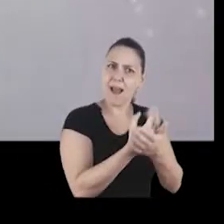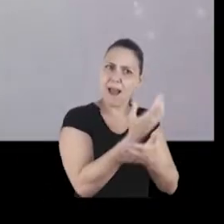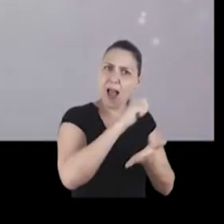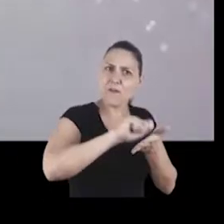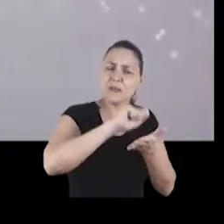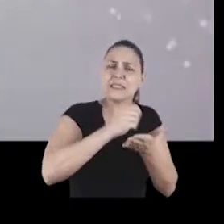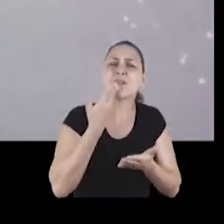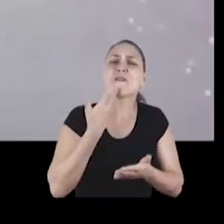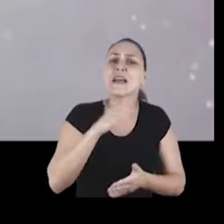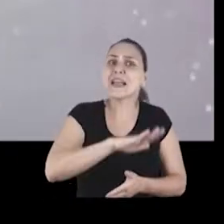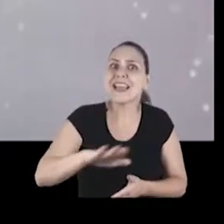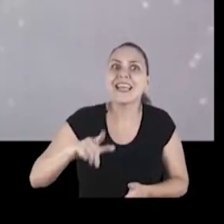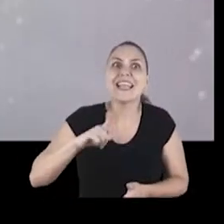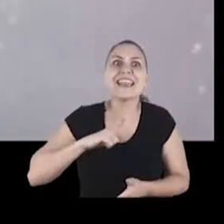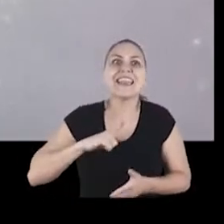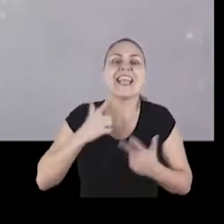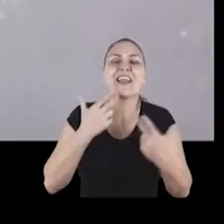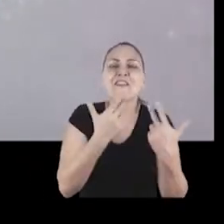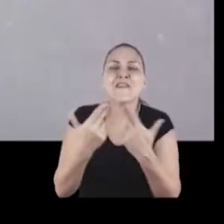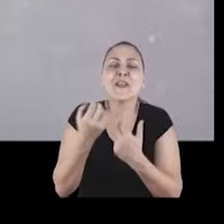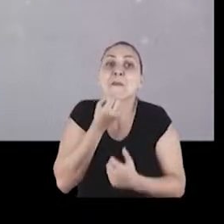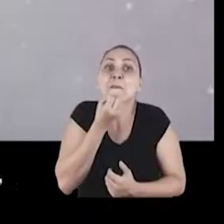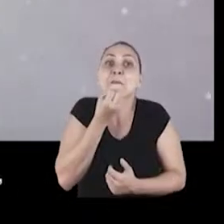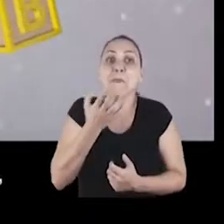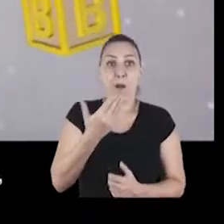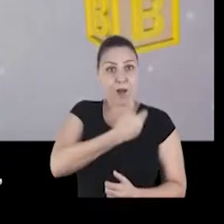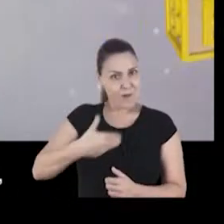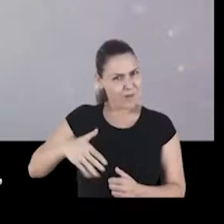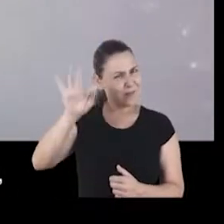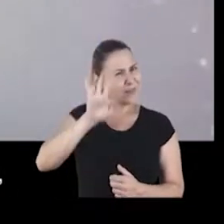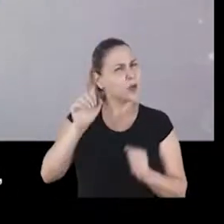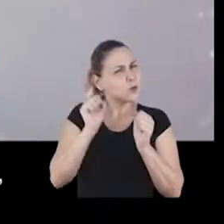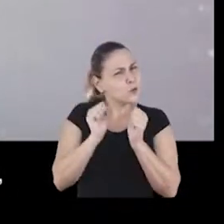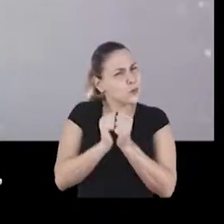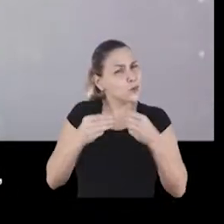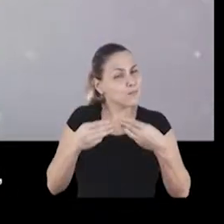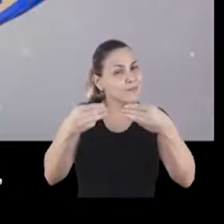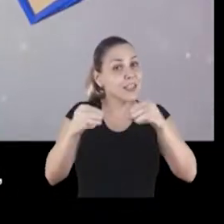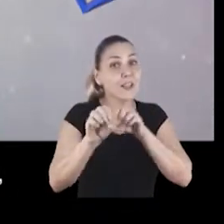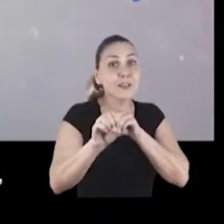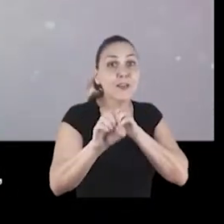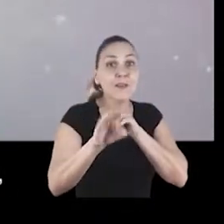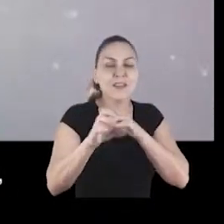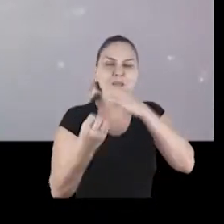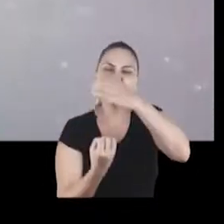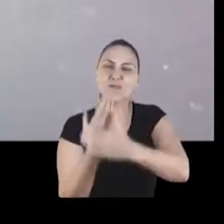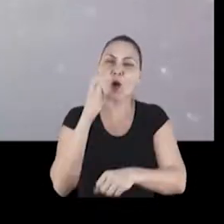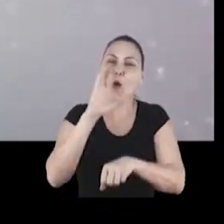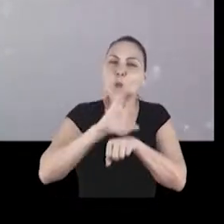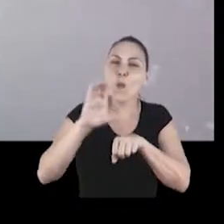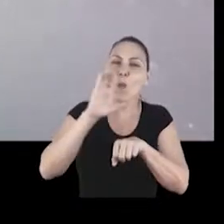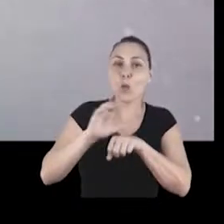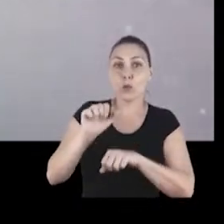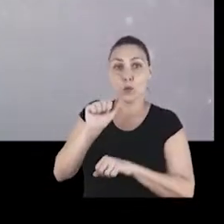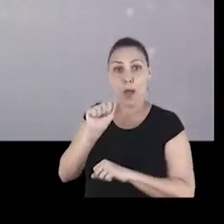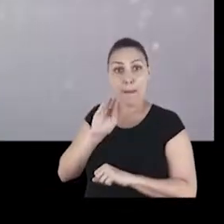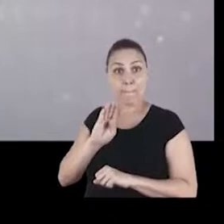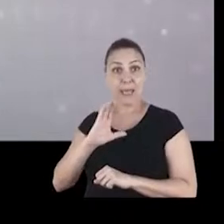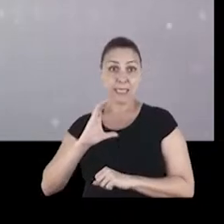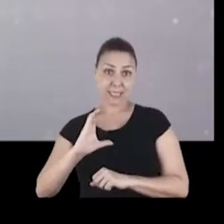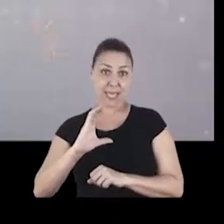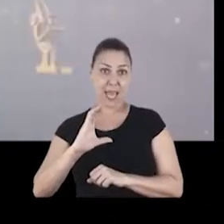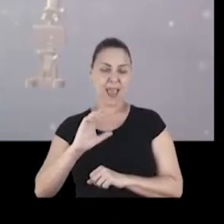com alfabetização de crianças, tenho boas notícias. O Governo Federal, por meio do Ministério da Educação, está lançando o